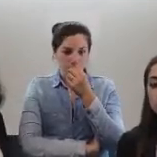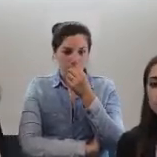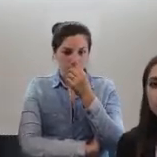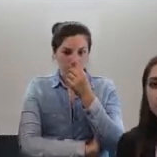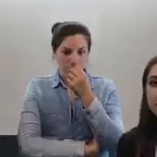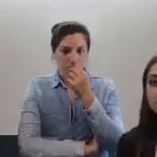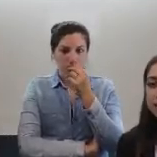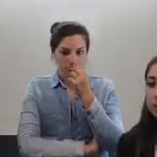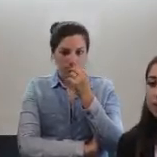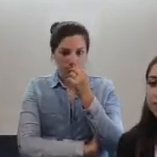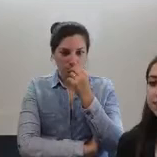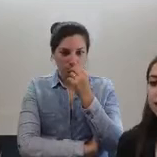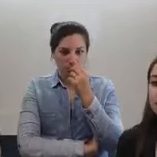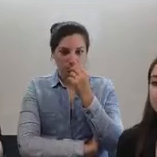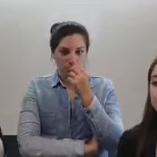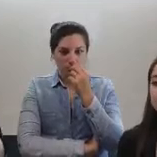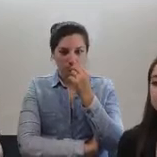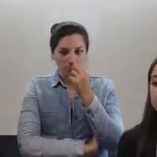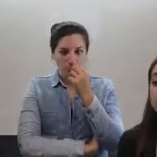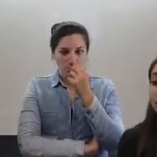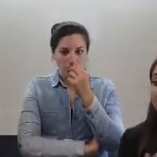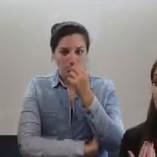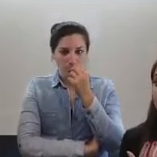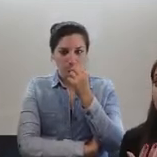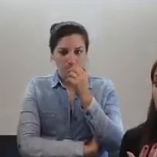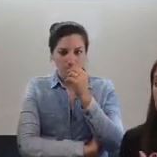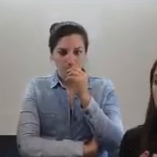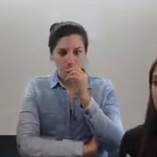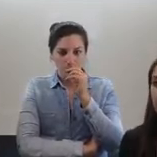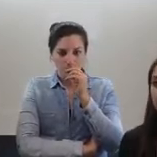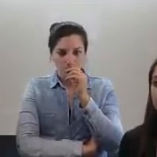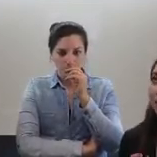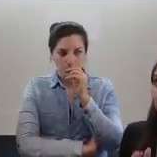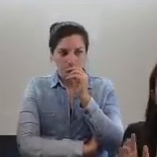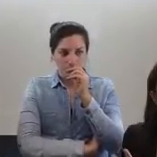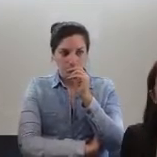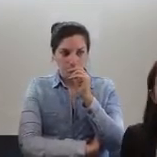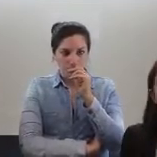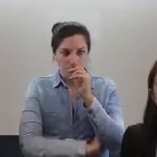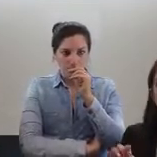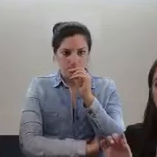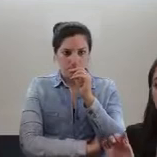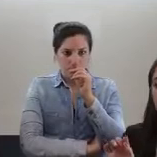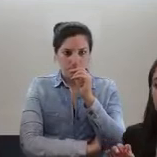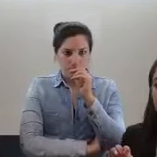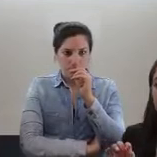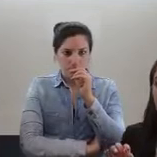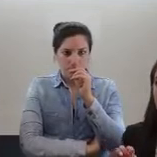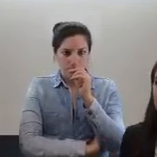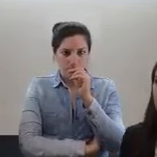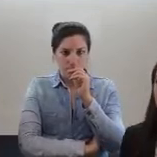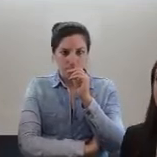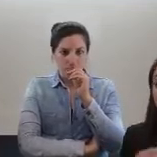no nosso sistema, eles vão estar disponíveis. Então, às vezes, dá para vocês procurarem por palavra, pedagogia, por exemplo, e procurar